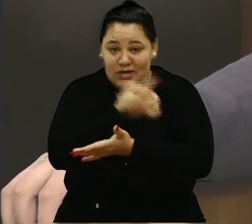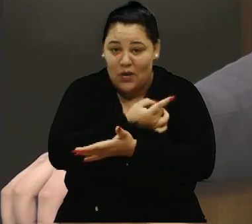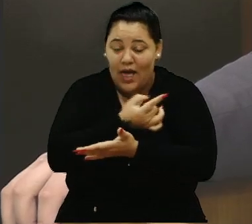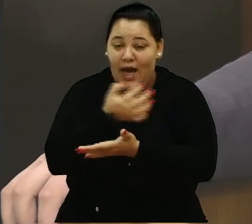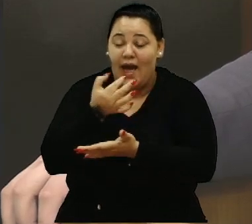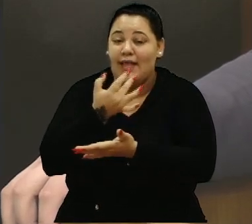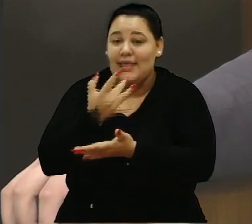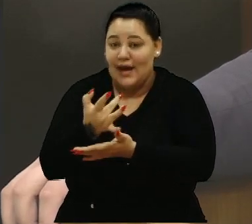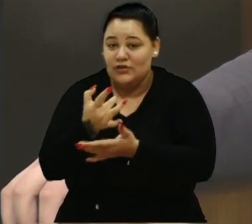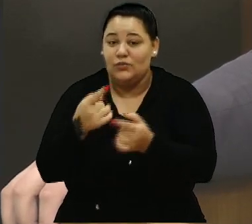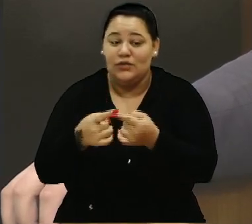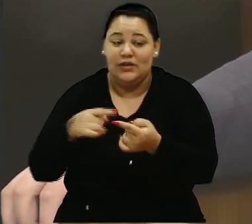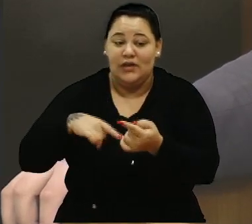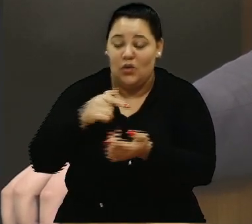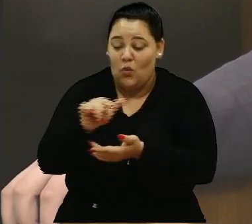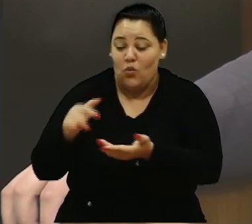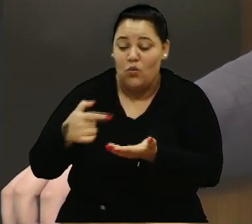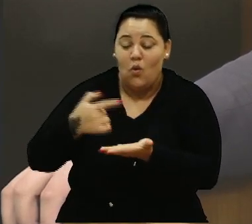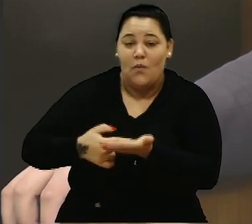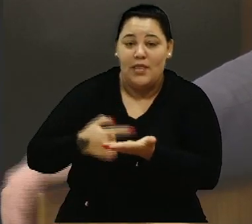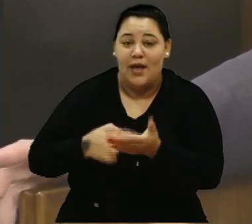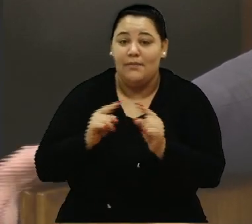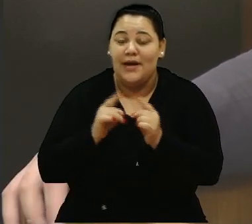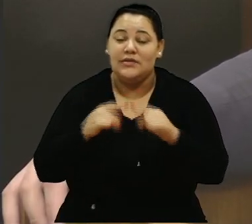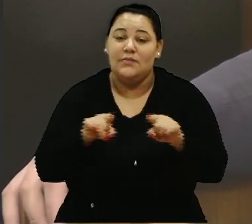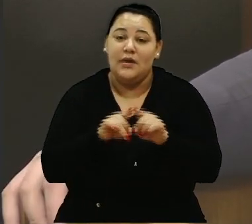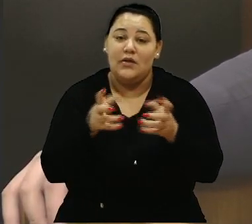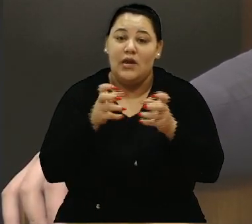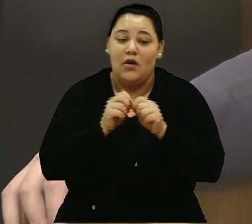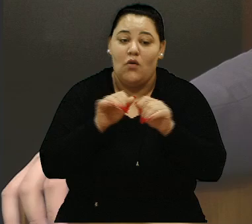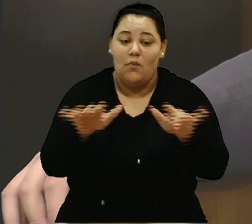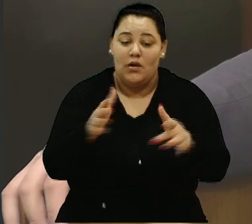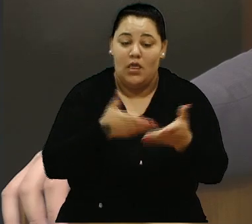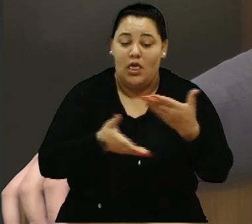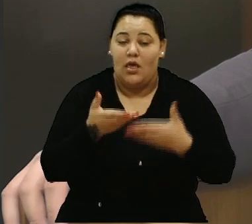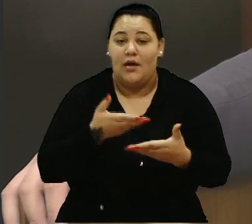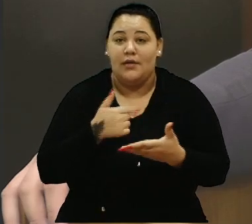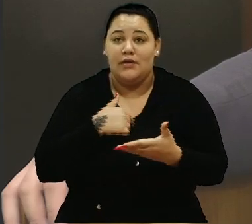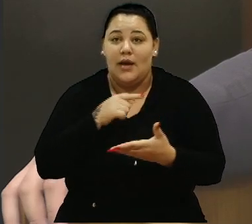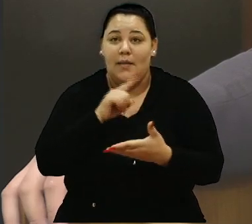ainda nesse sentido, também compartilhar com os colegas, e nesse eu vou conseguir estar na